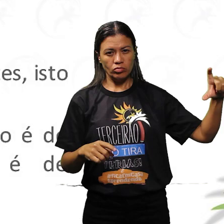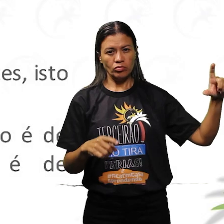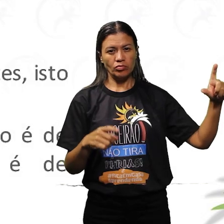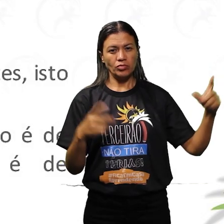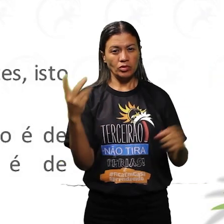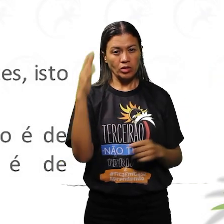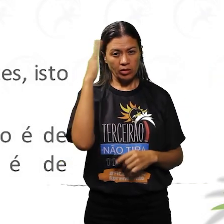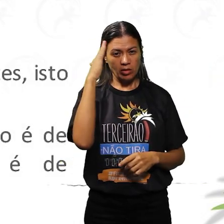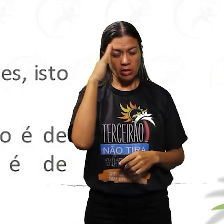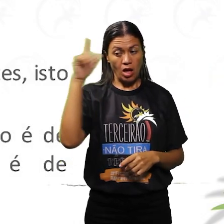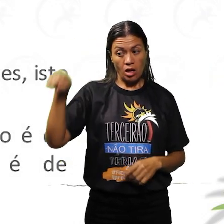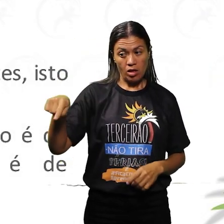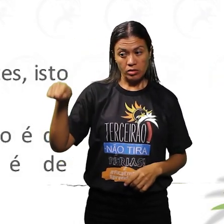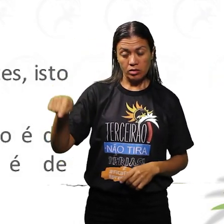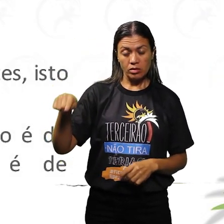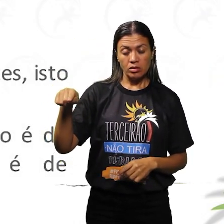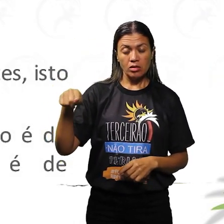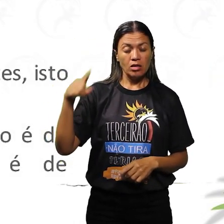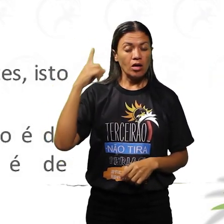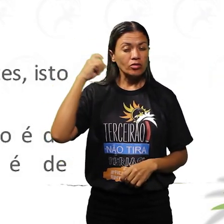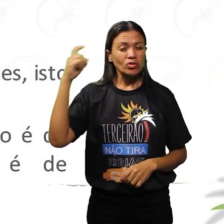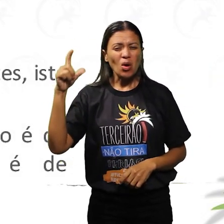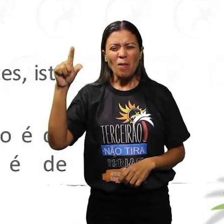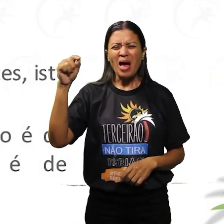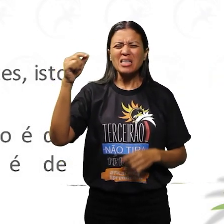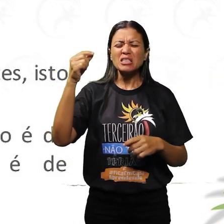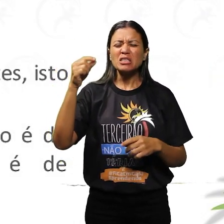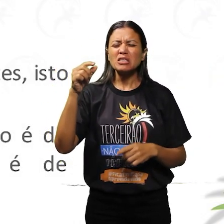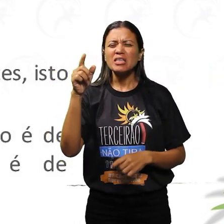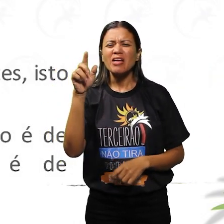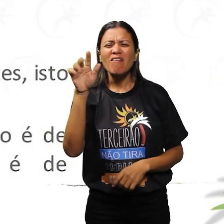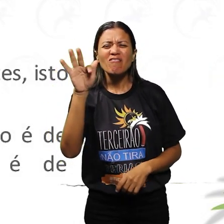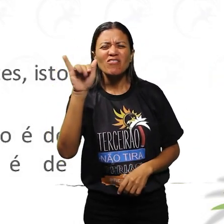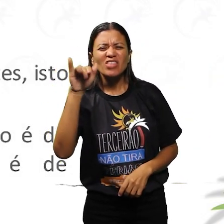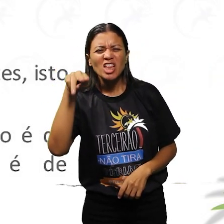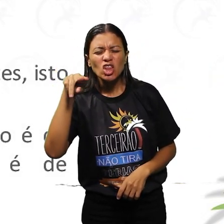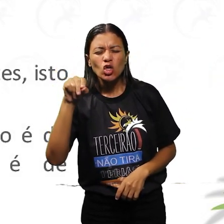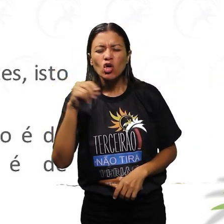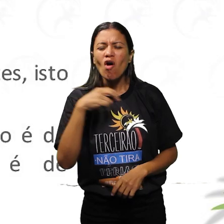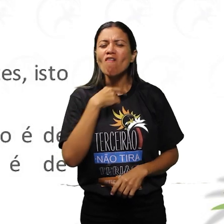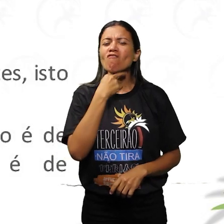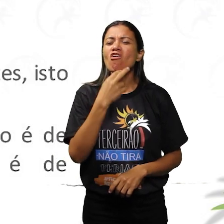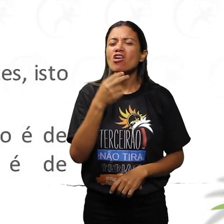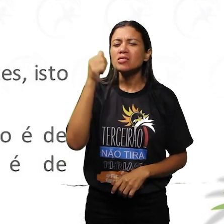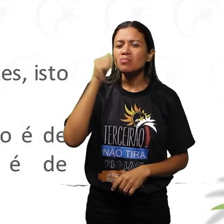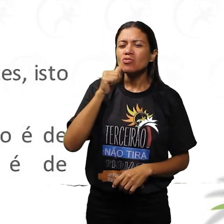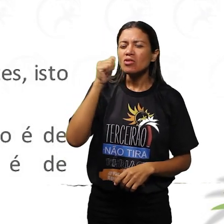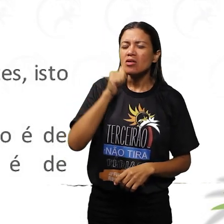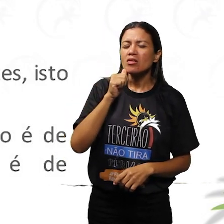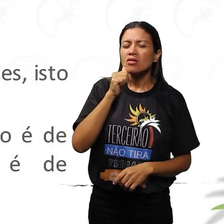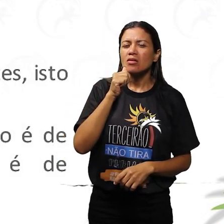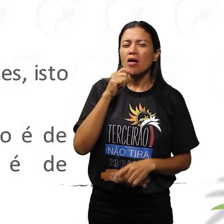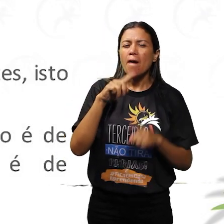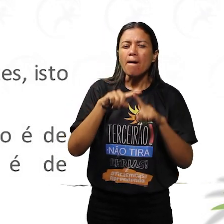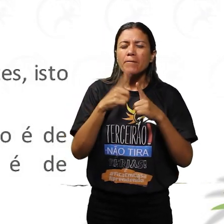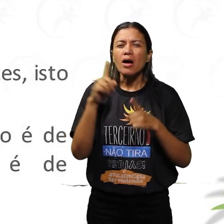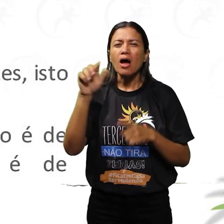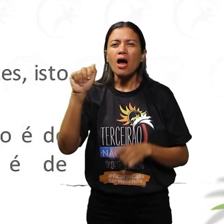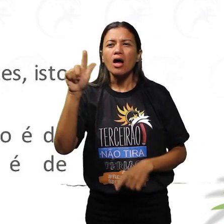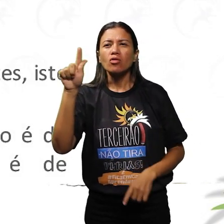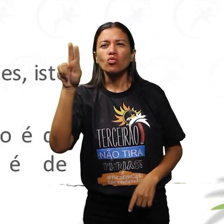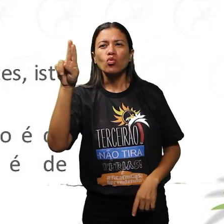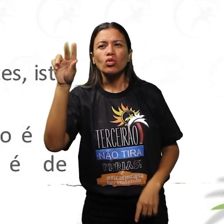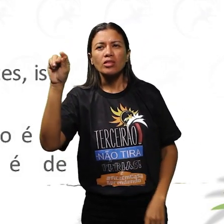entender, o som mais agudo, eu costumo dizer que é aquele som mais fino. Geralmente voz feminina, ela tende a ser mais aguda, né?